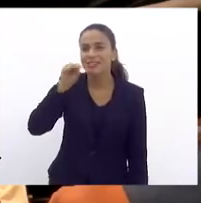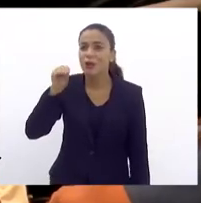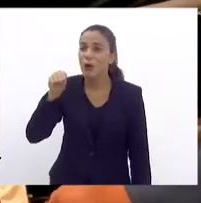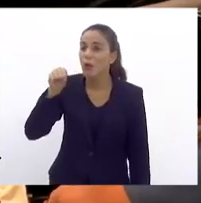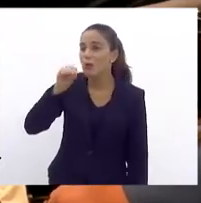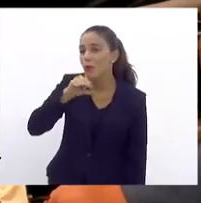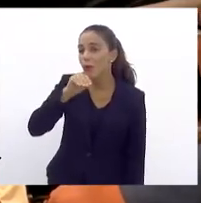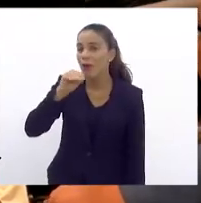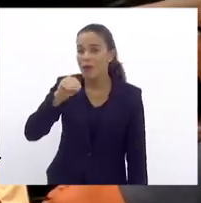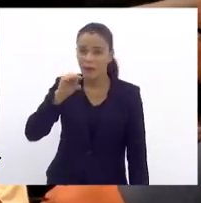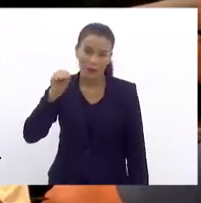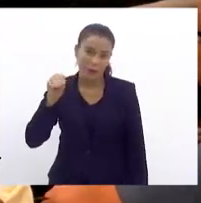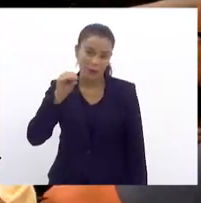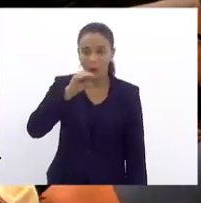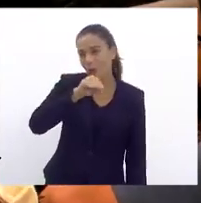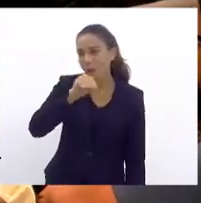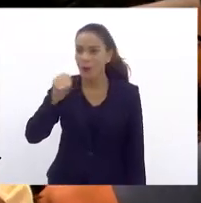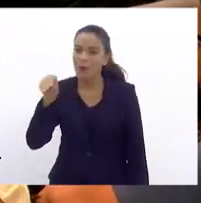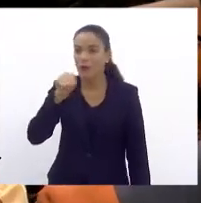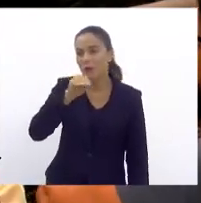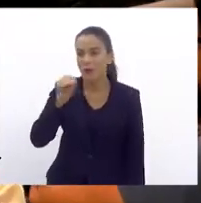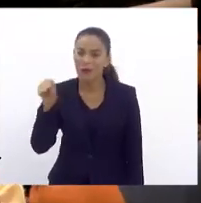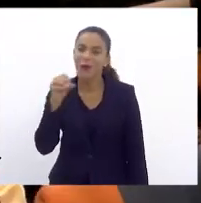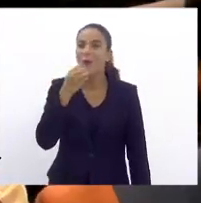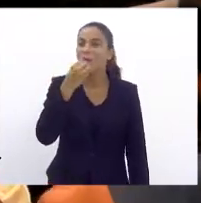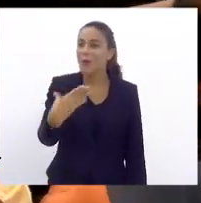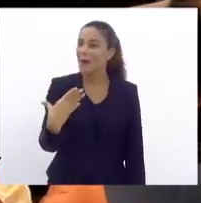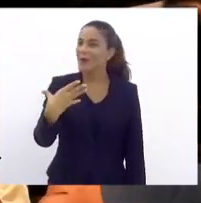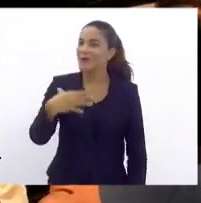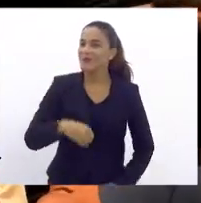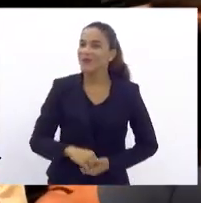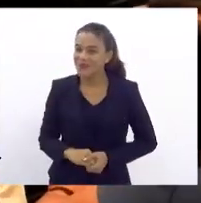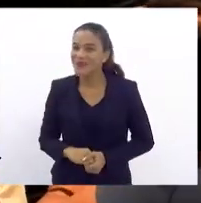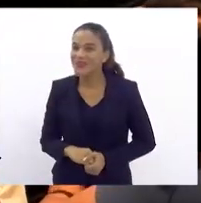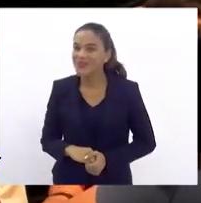muito bom muito bom